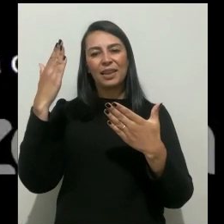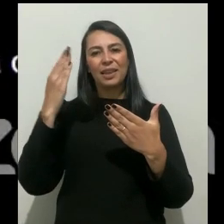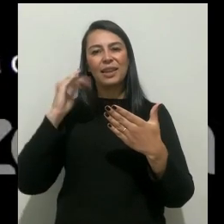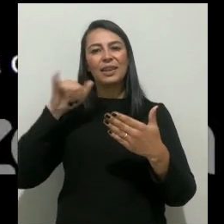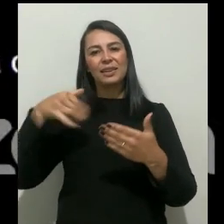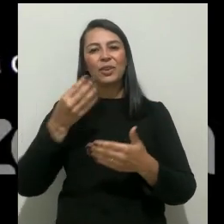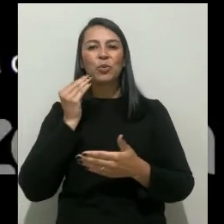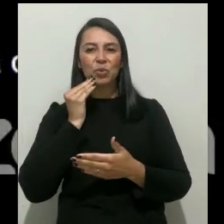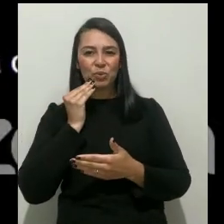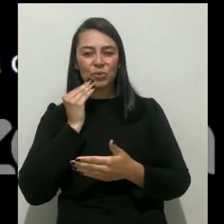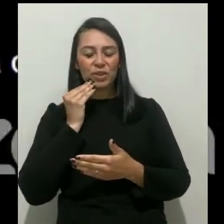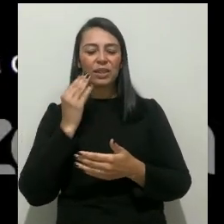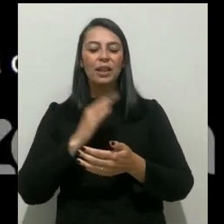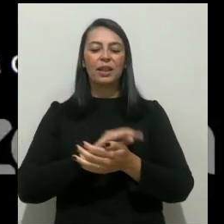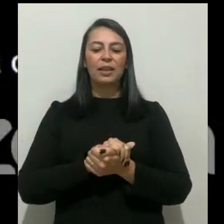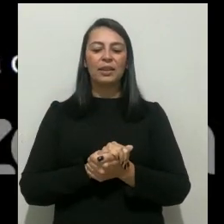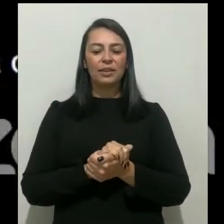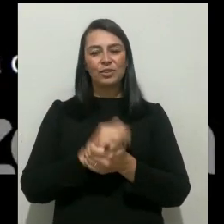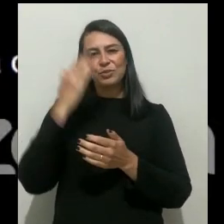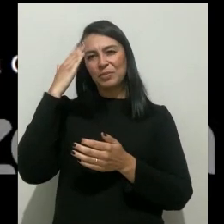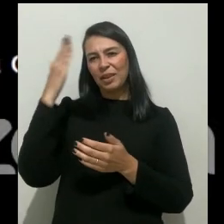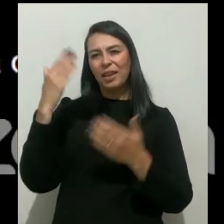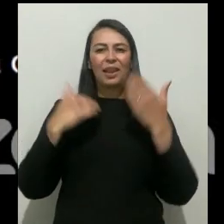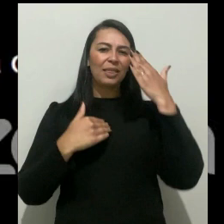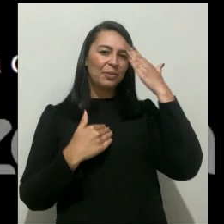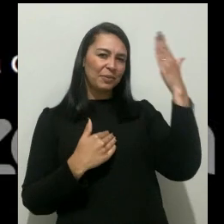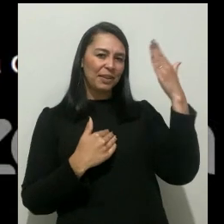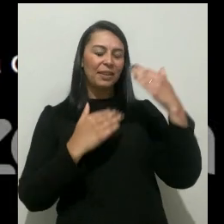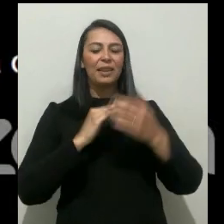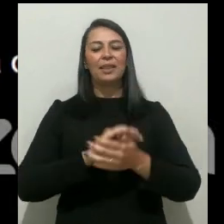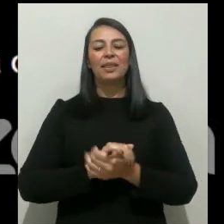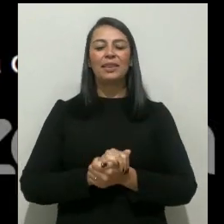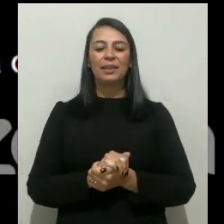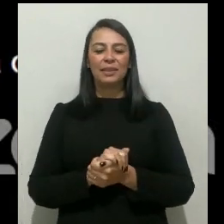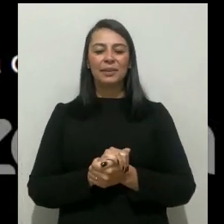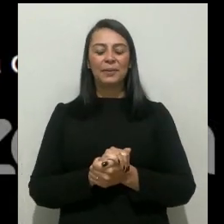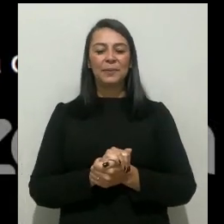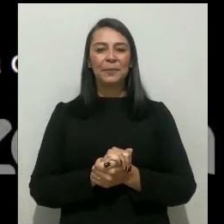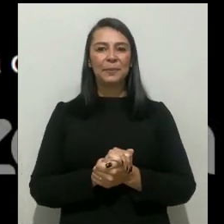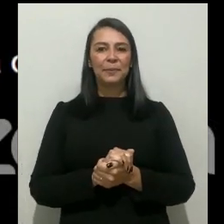pela oportunidade. Obrigada.